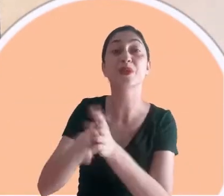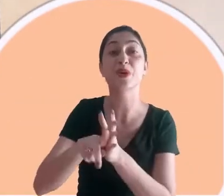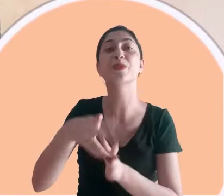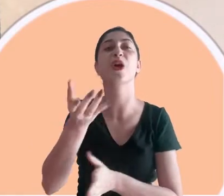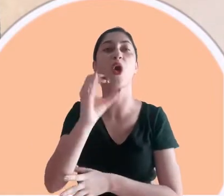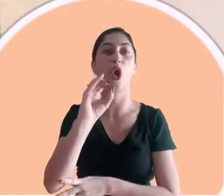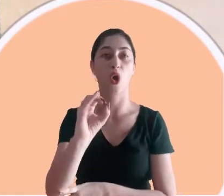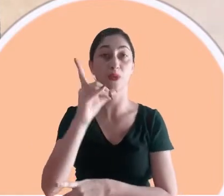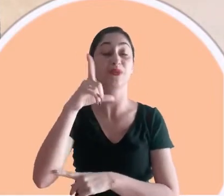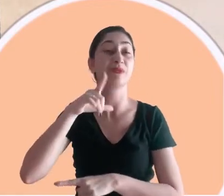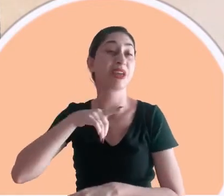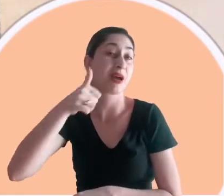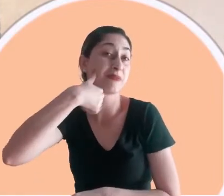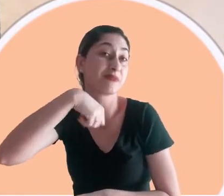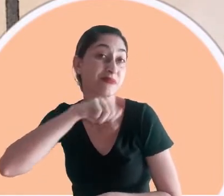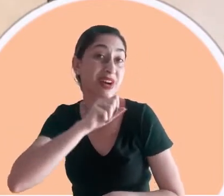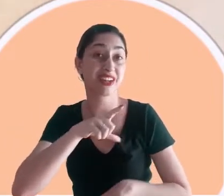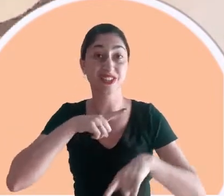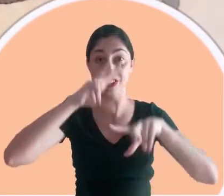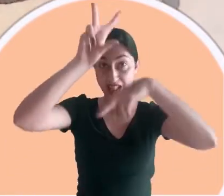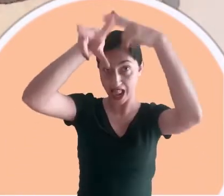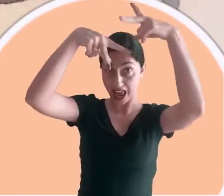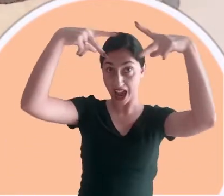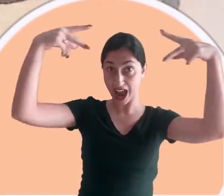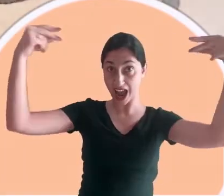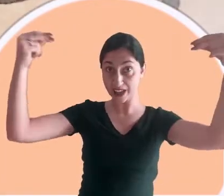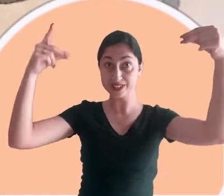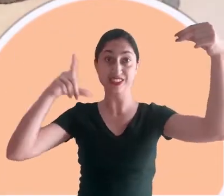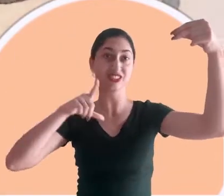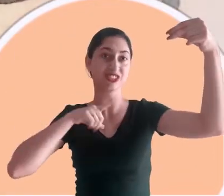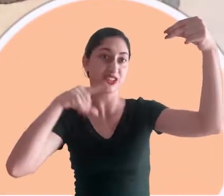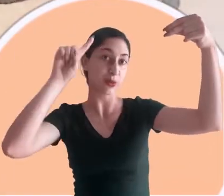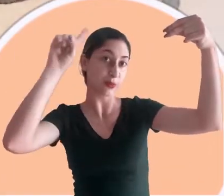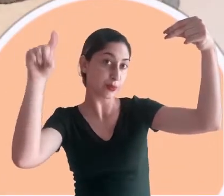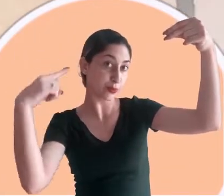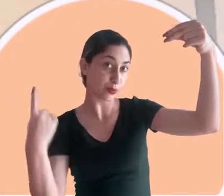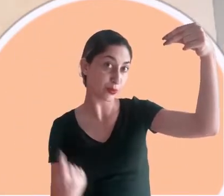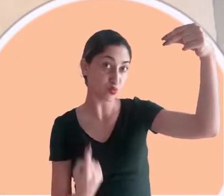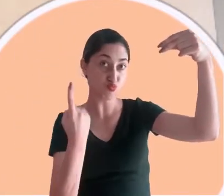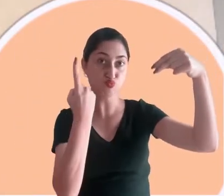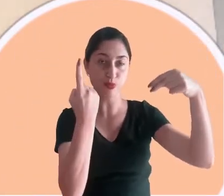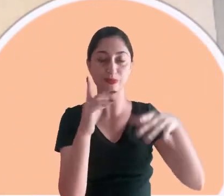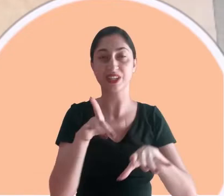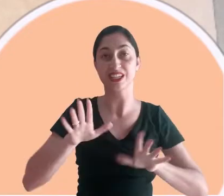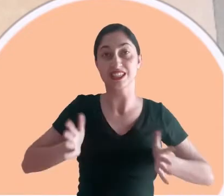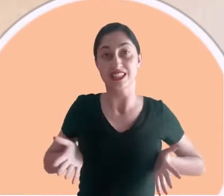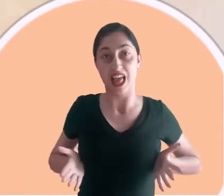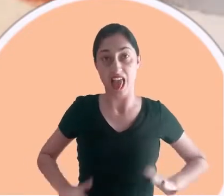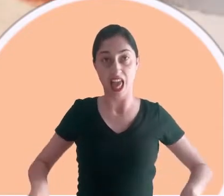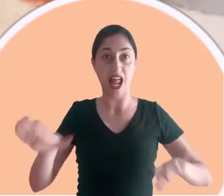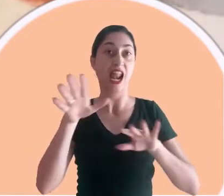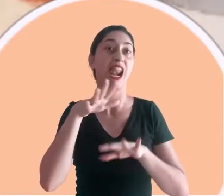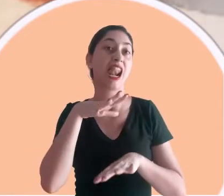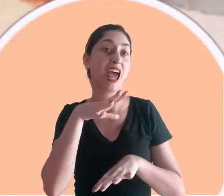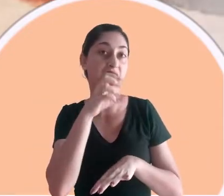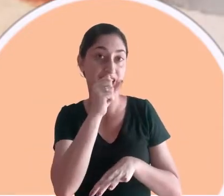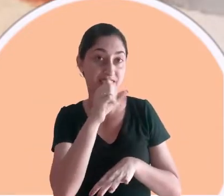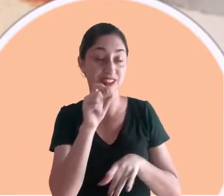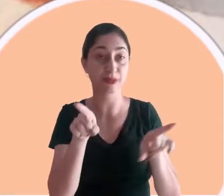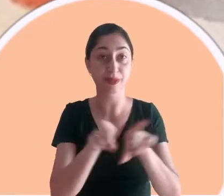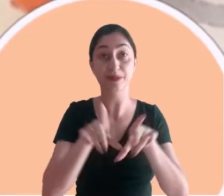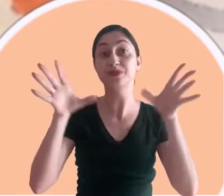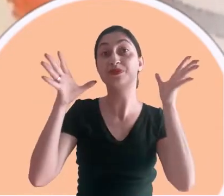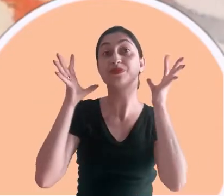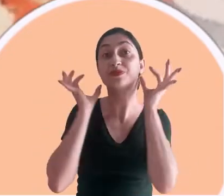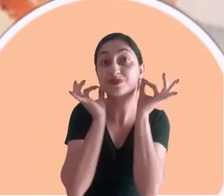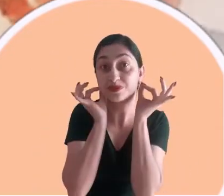toda arrumada, tinha um laço enorme do qual saía um único fio de cabelo. Uma saia laranja e dois brincões